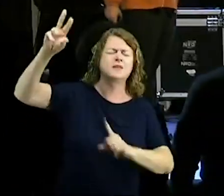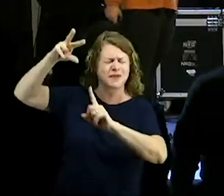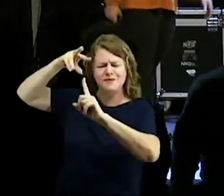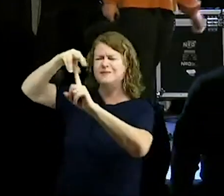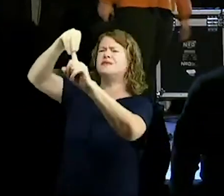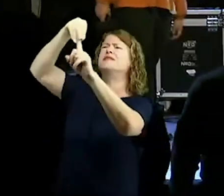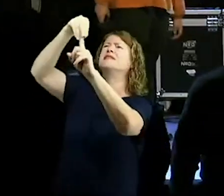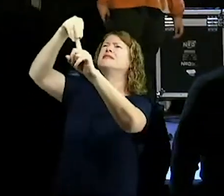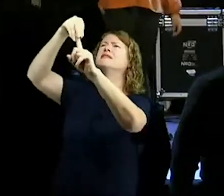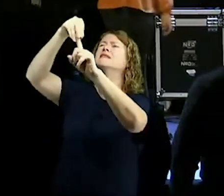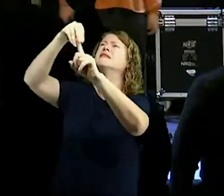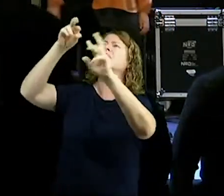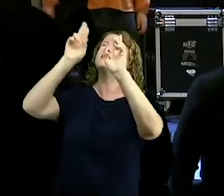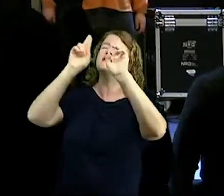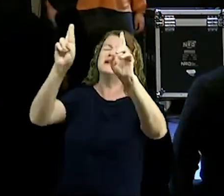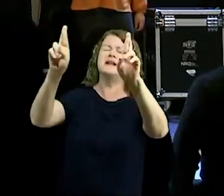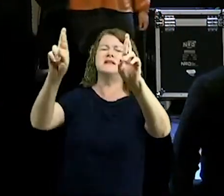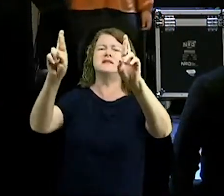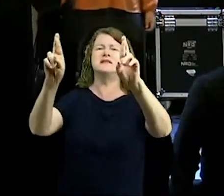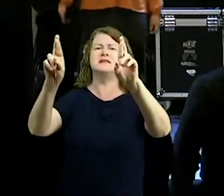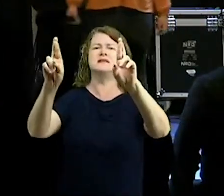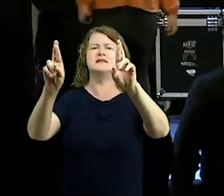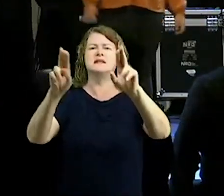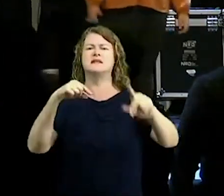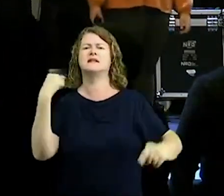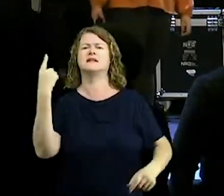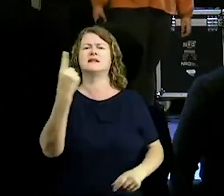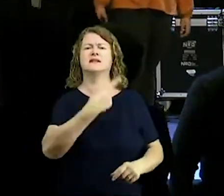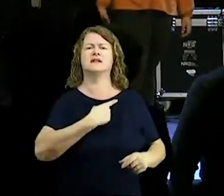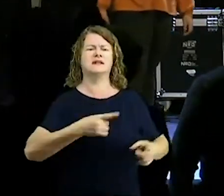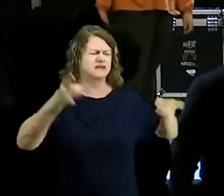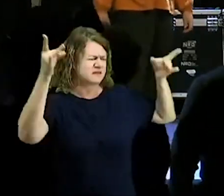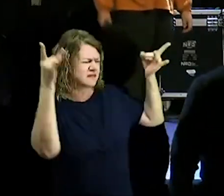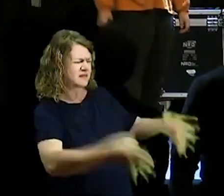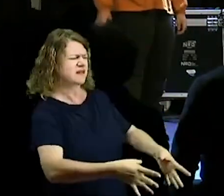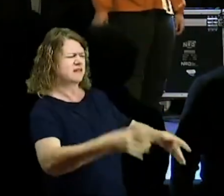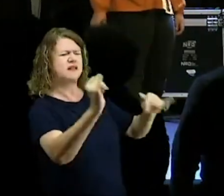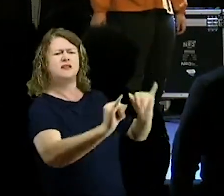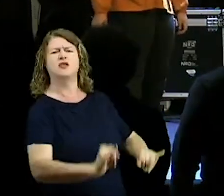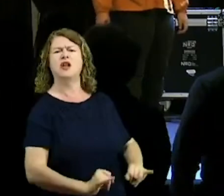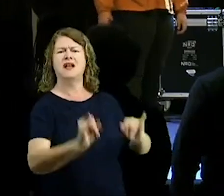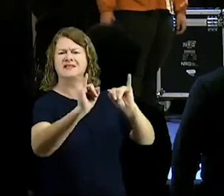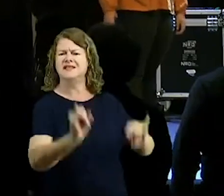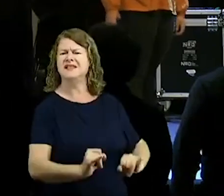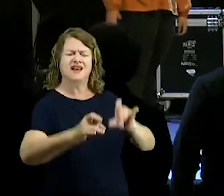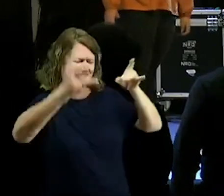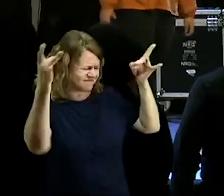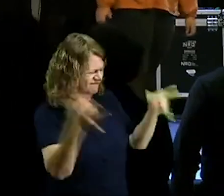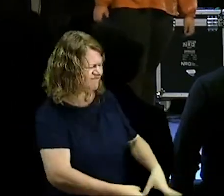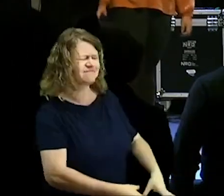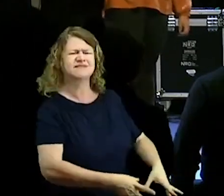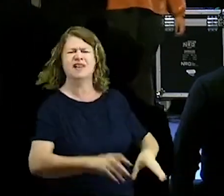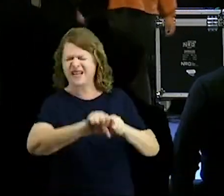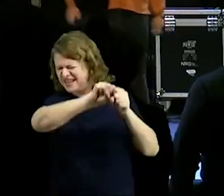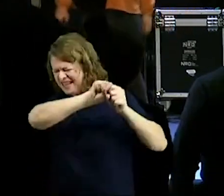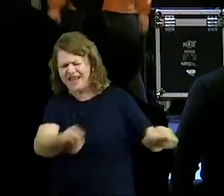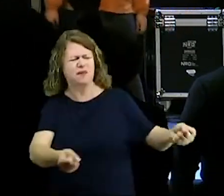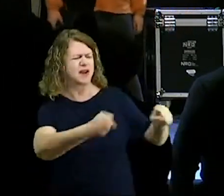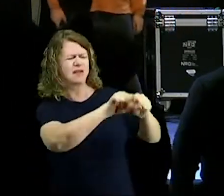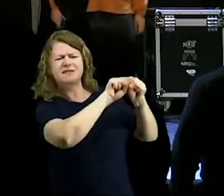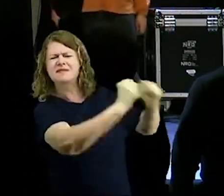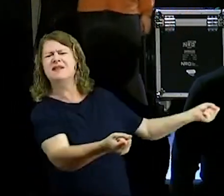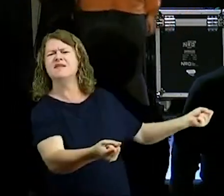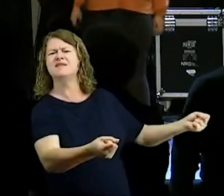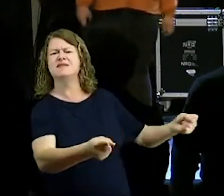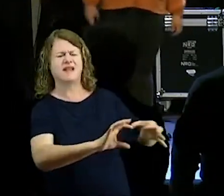única esperança. Nós lançamos fora toda a idolatria, nós quebramos